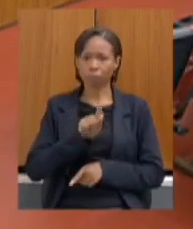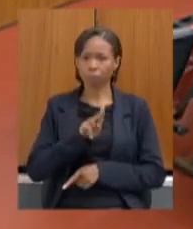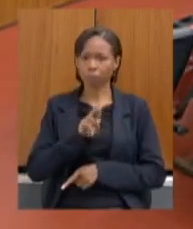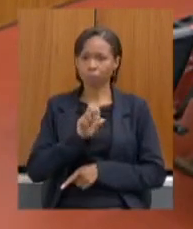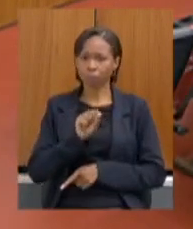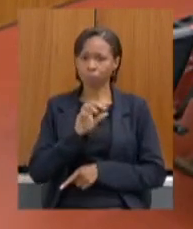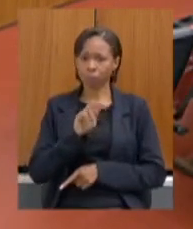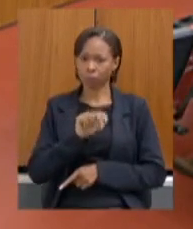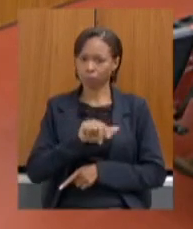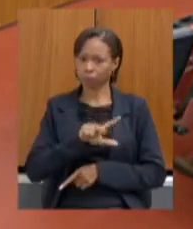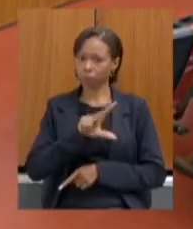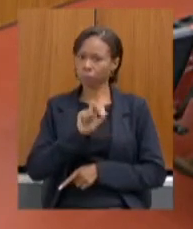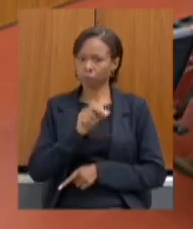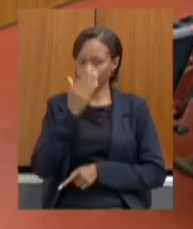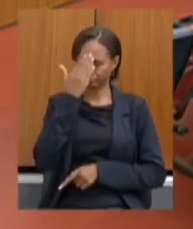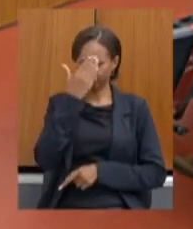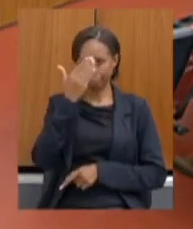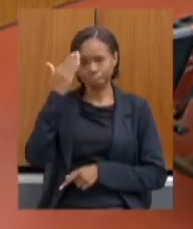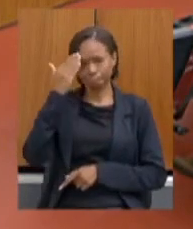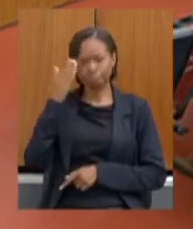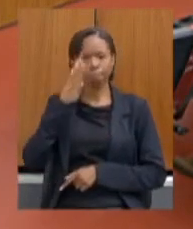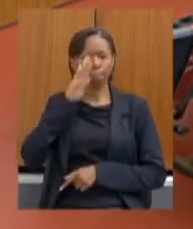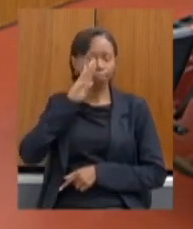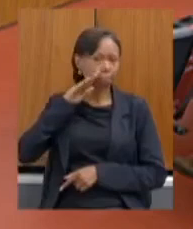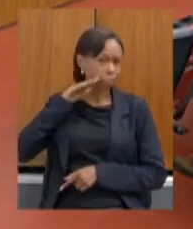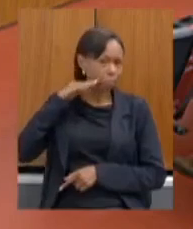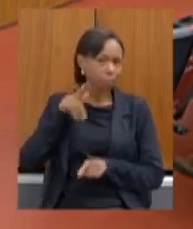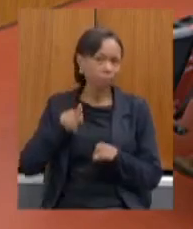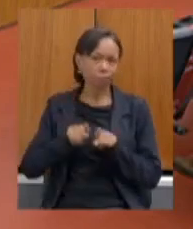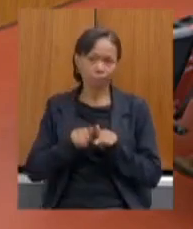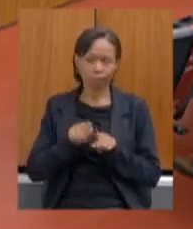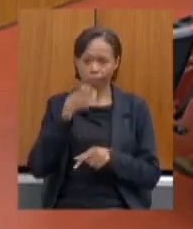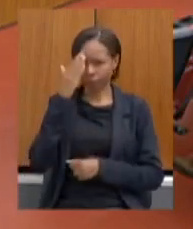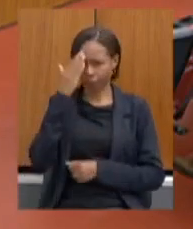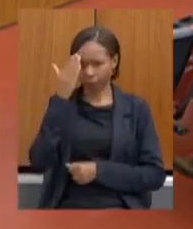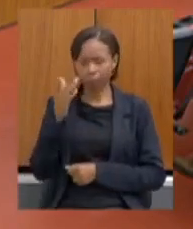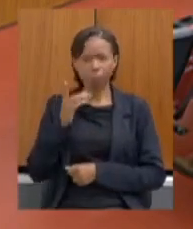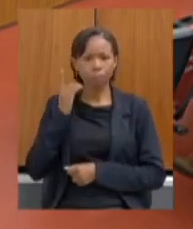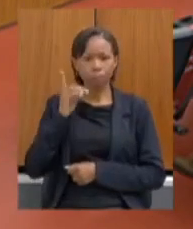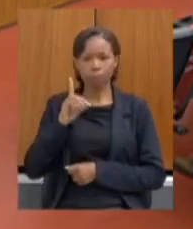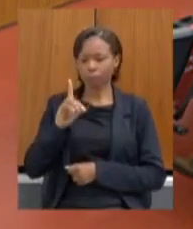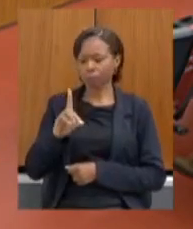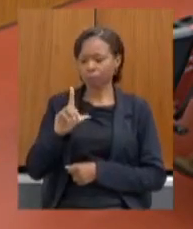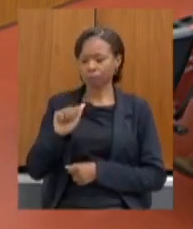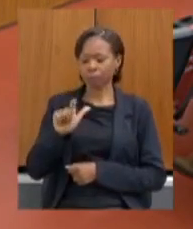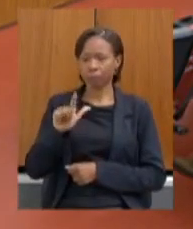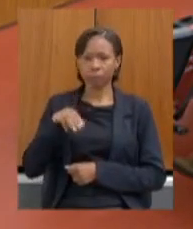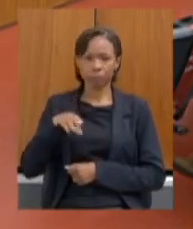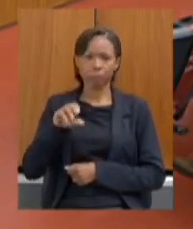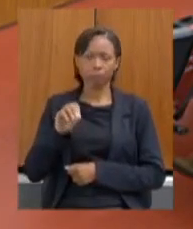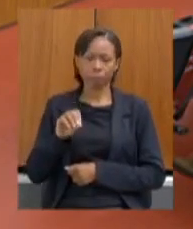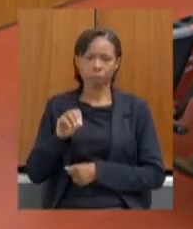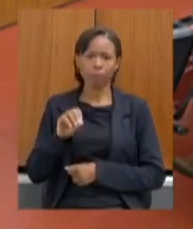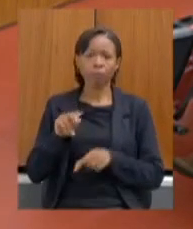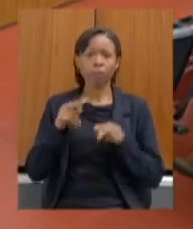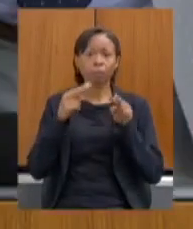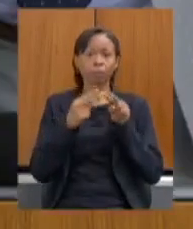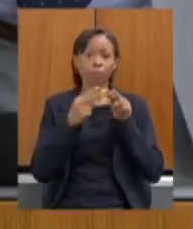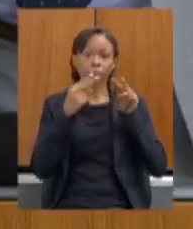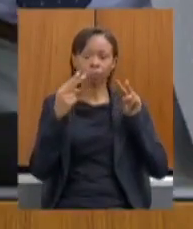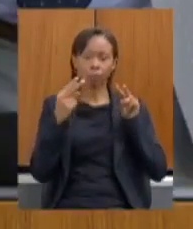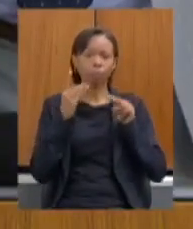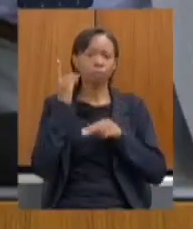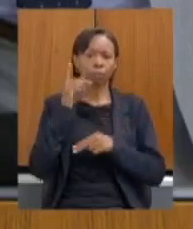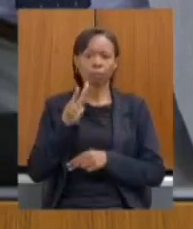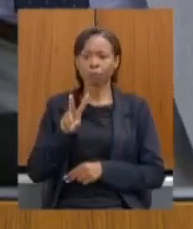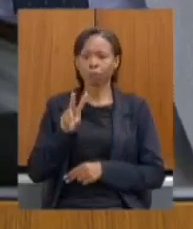obrigado por estar presente conosco. Deputada Beatriz Sirqueira, deputado Dalmo. De maneira remota, deputado